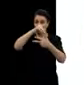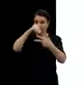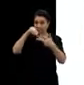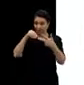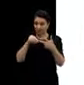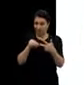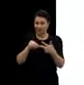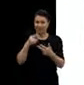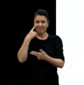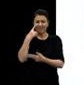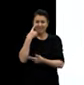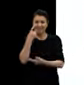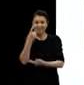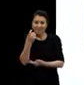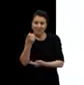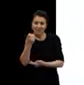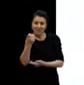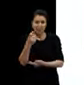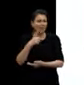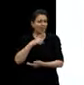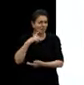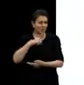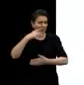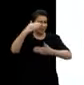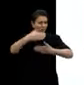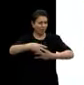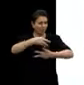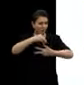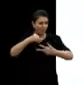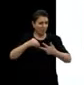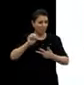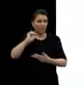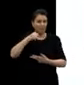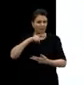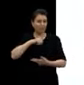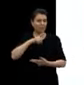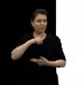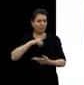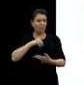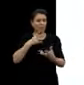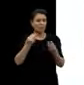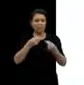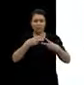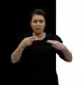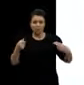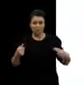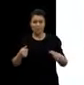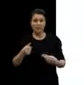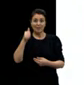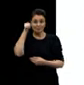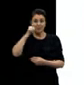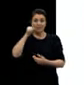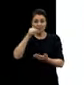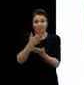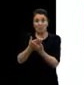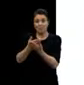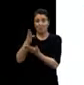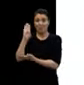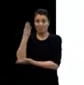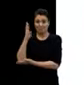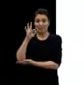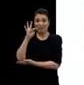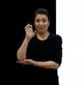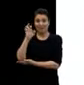que interessante. Isso vai cair no Enem? Cai, sim. Muitas das coisas que a bióloga falou vai cair no